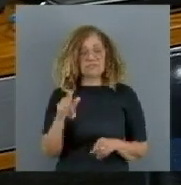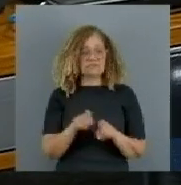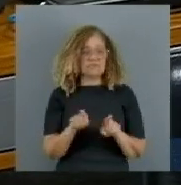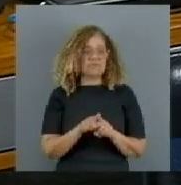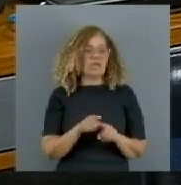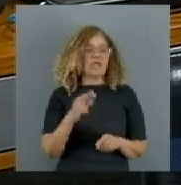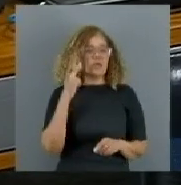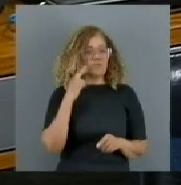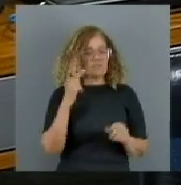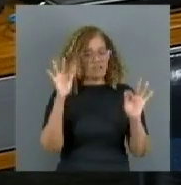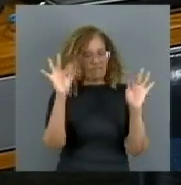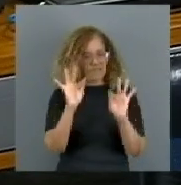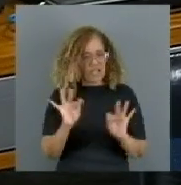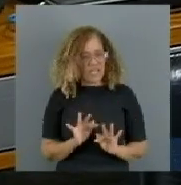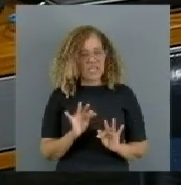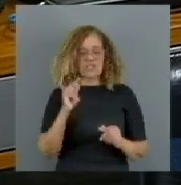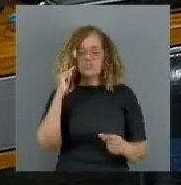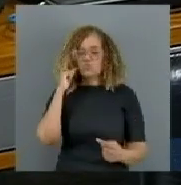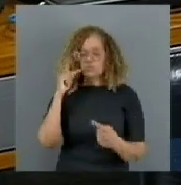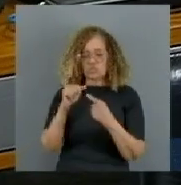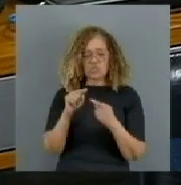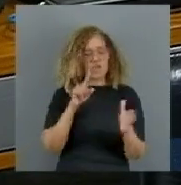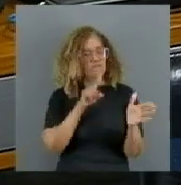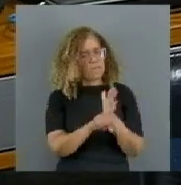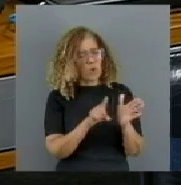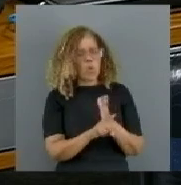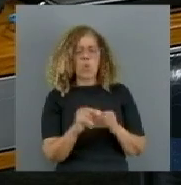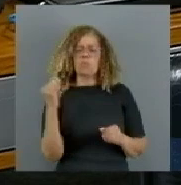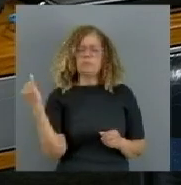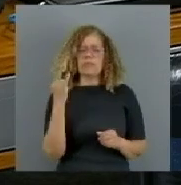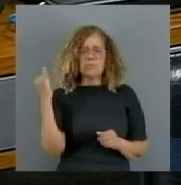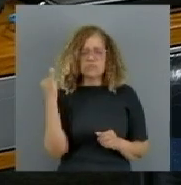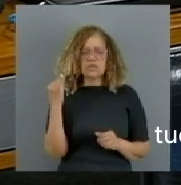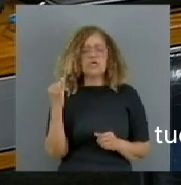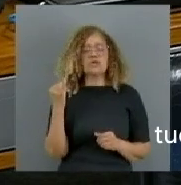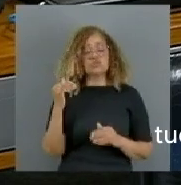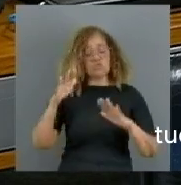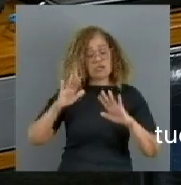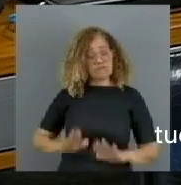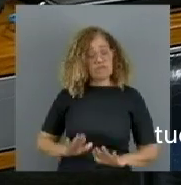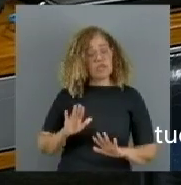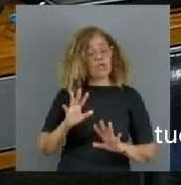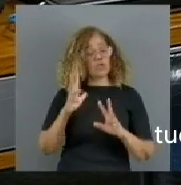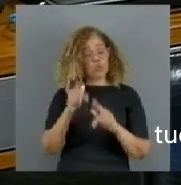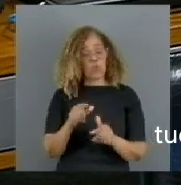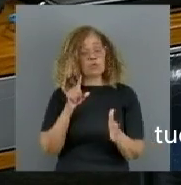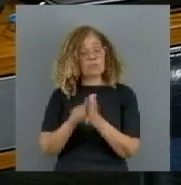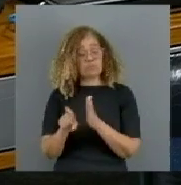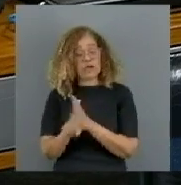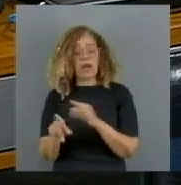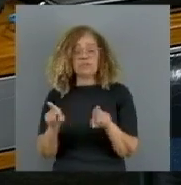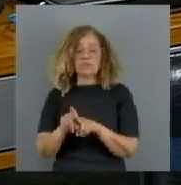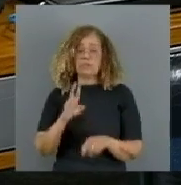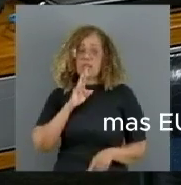muito objetivas e importantes, né, que fique nos anais da casa, tudo que foi perguntado, que foi respondido.